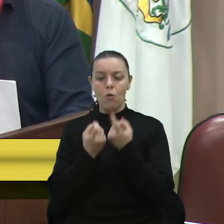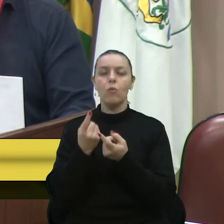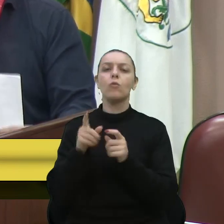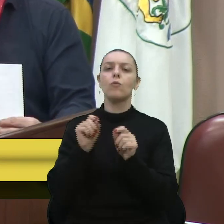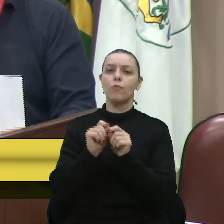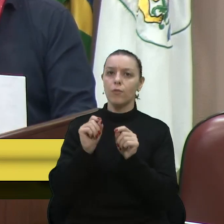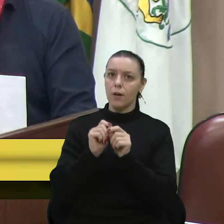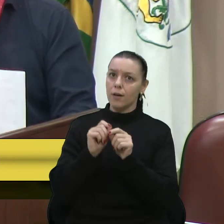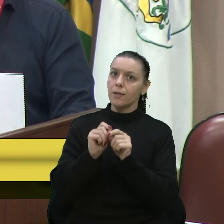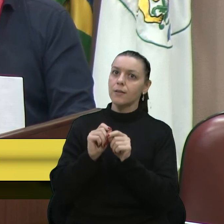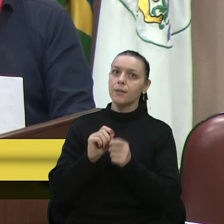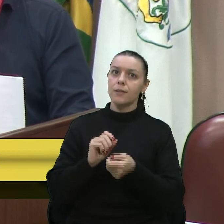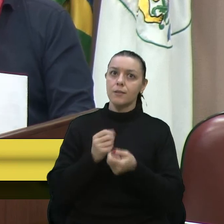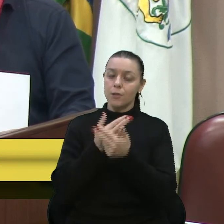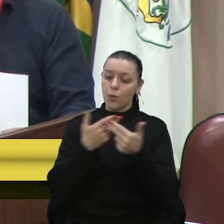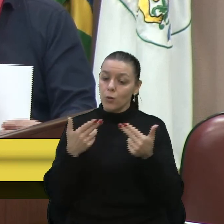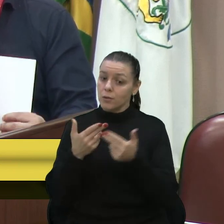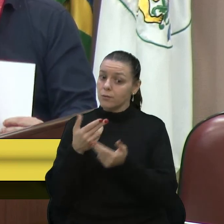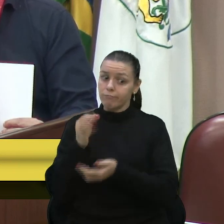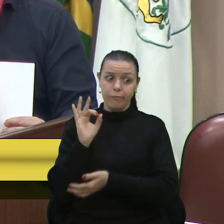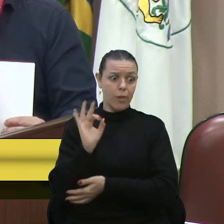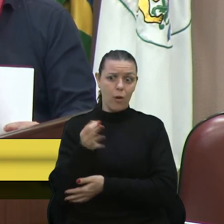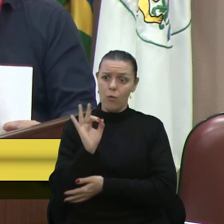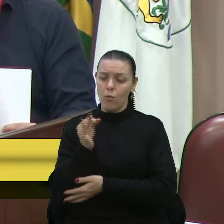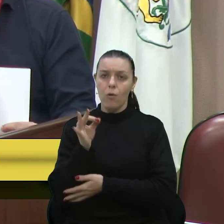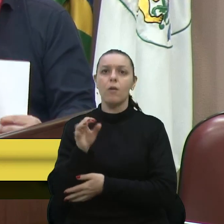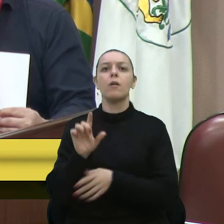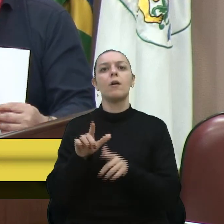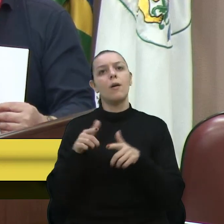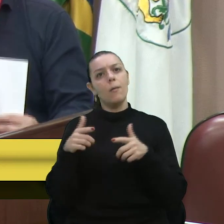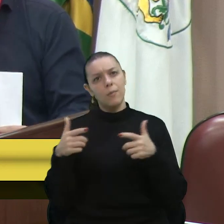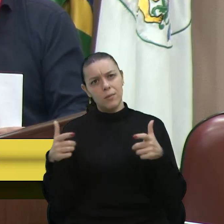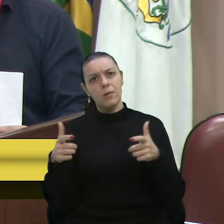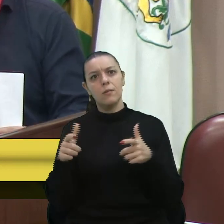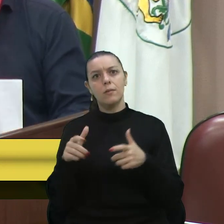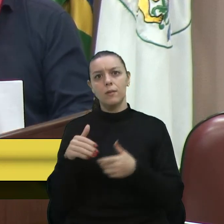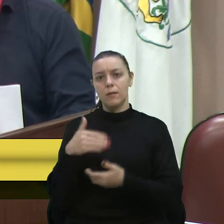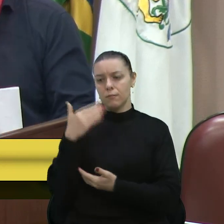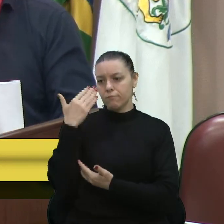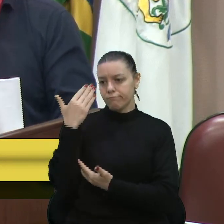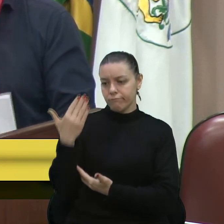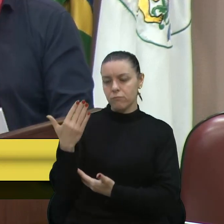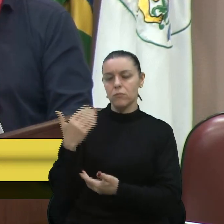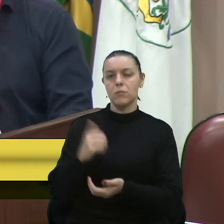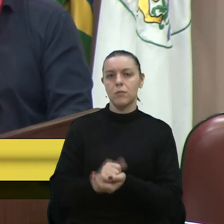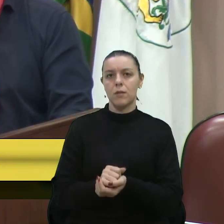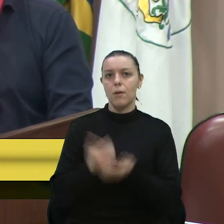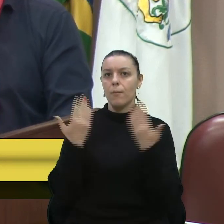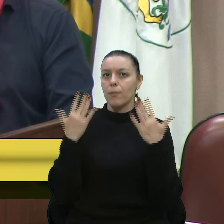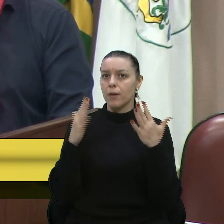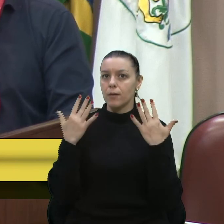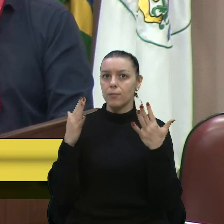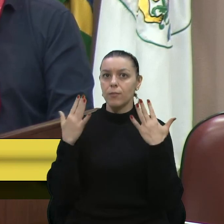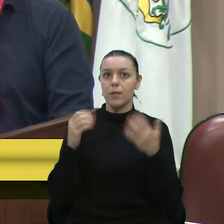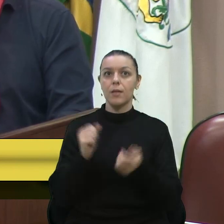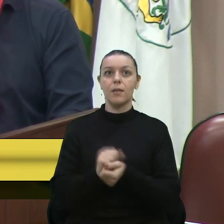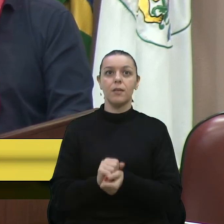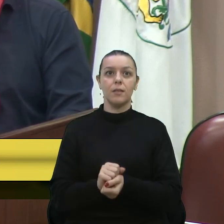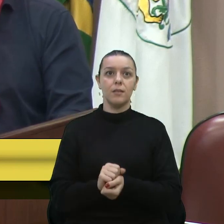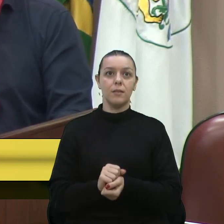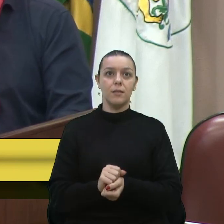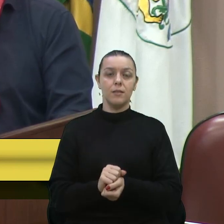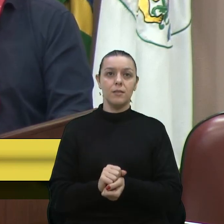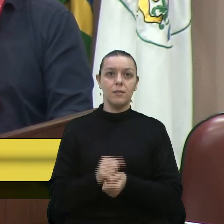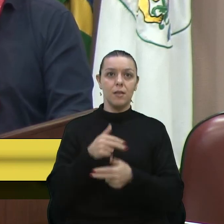algumas coisas que a gente discorda, mas a grande maioria tem que elogiá-los. Tá? Parabéns a quem estava lá presente,